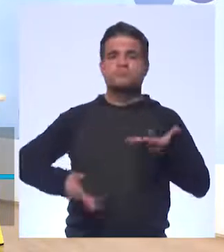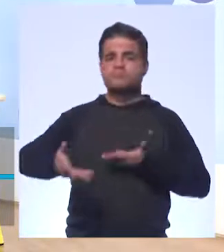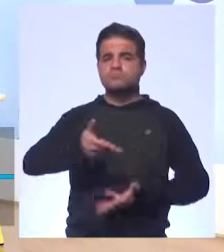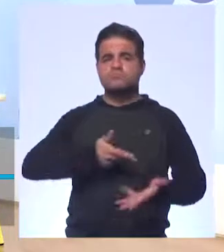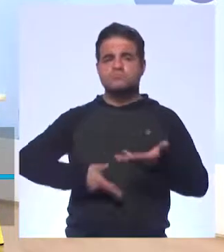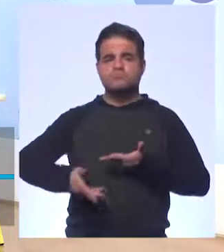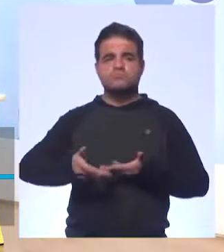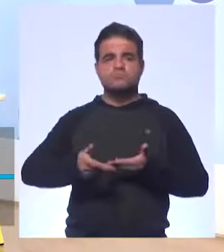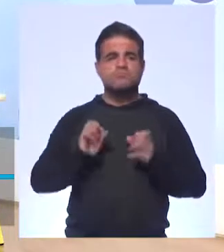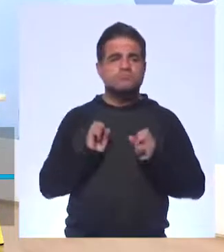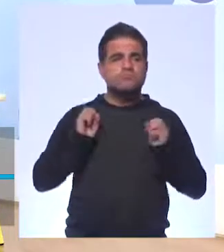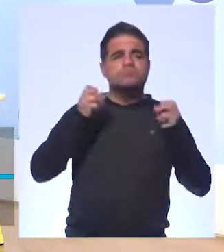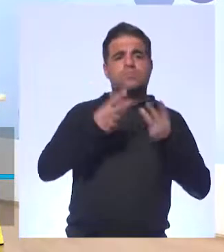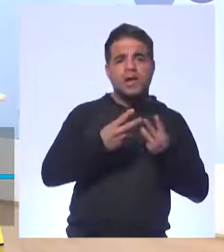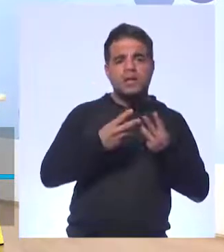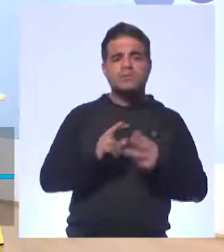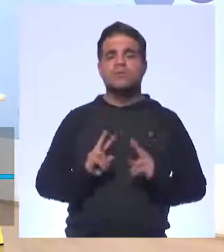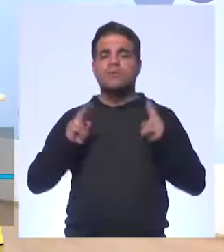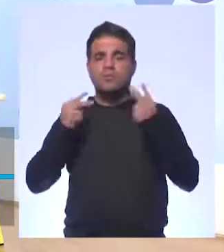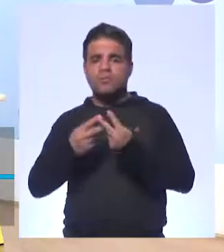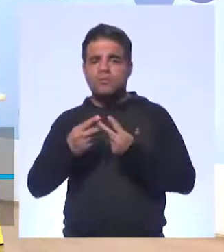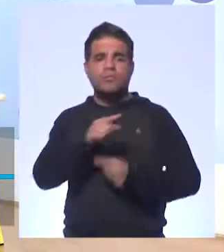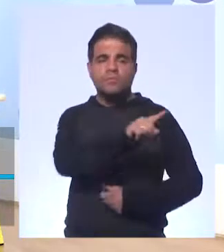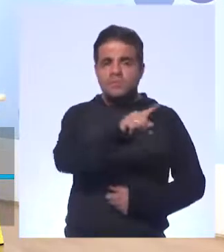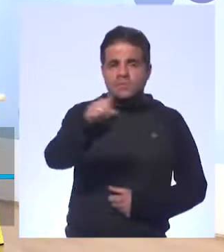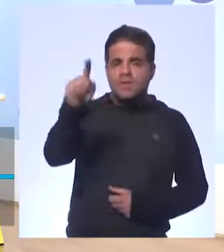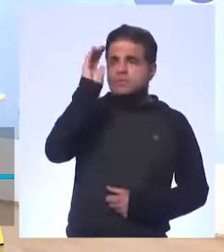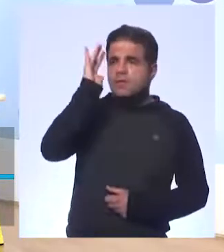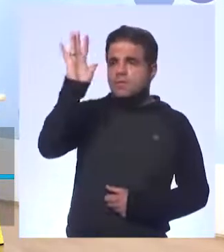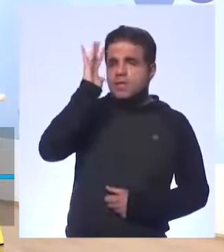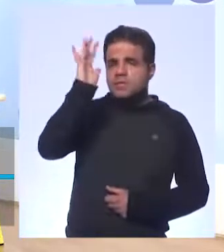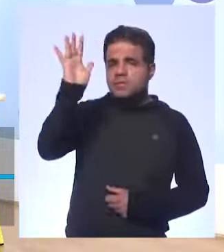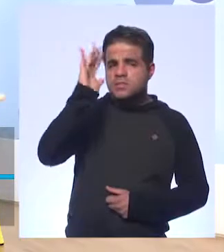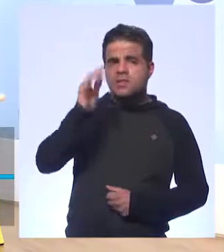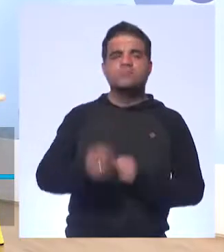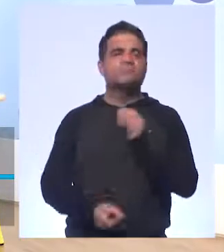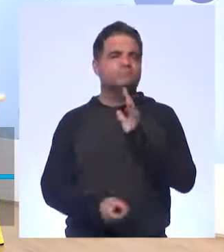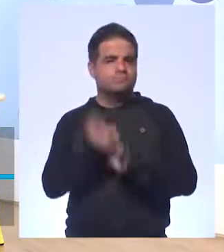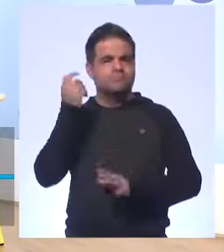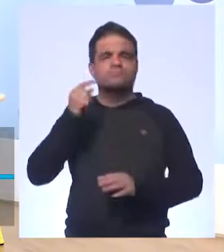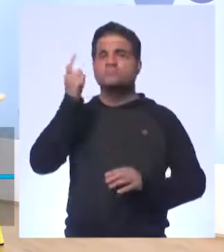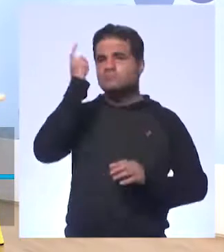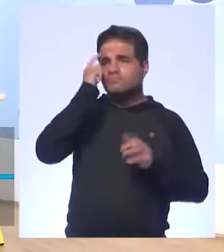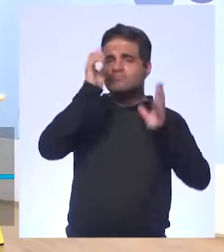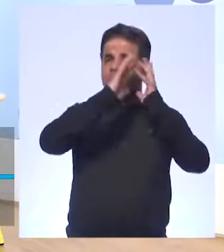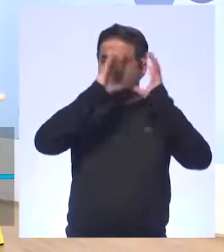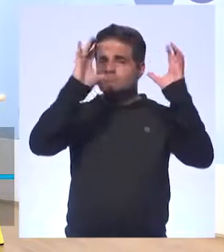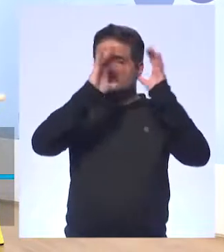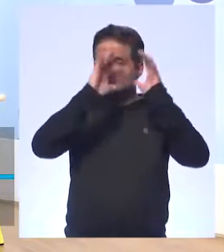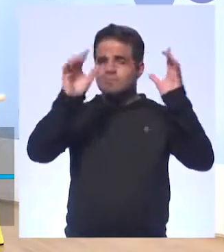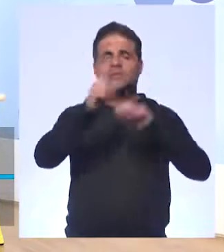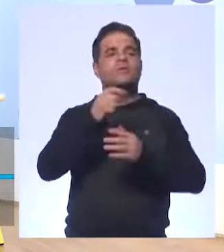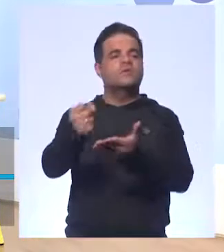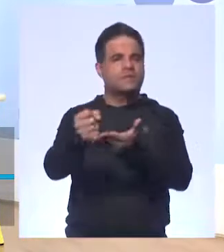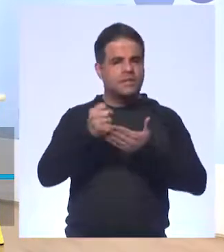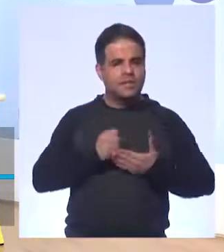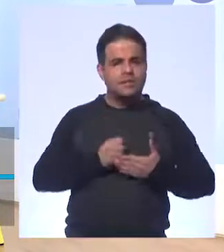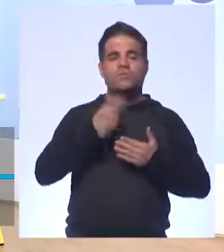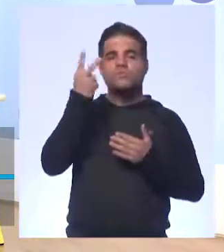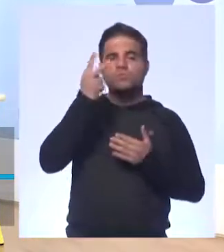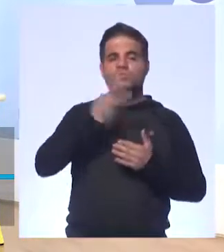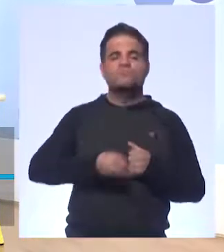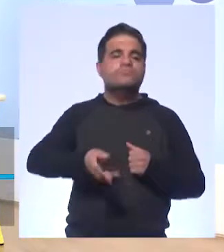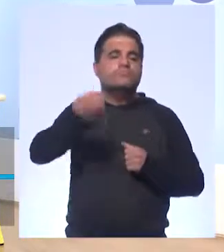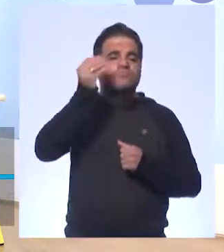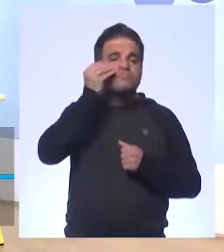entre massa e volume? Então, vai pensando aí, vai formulando na cabeça de vocês, porque a gente vai trazer um segundo